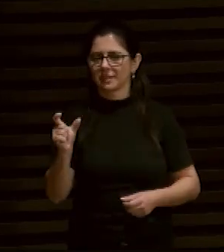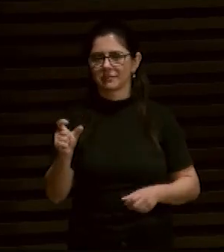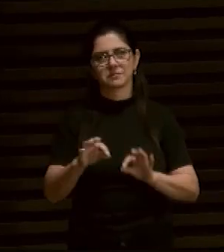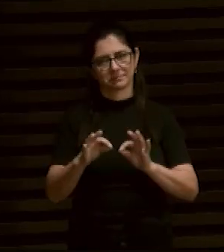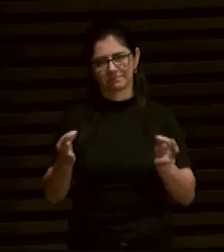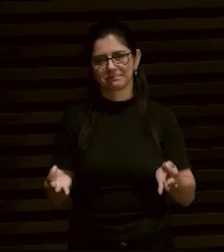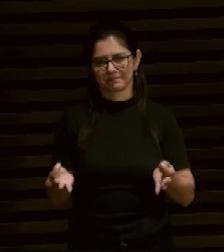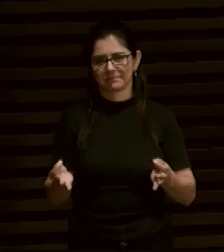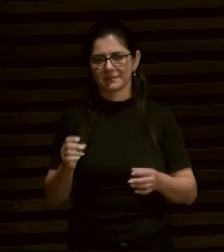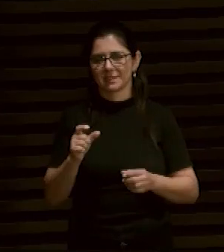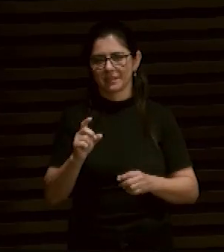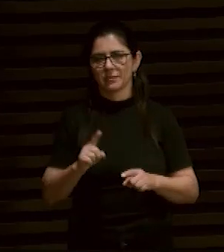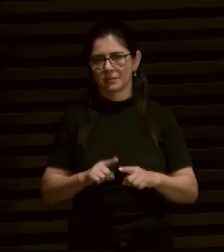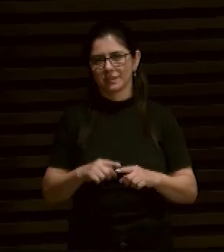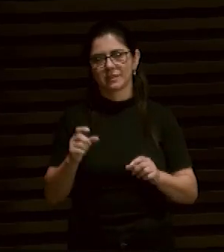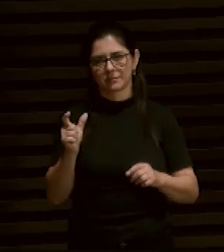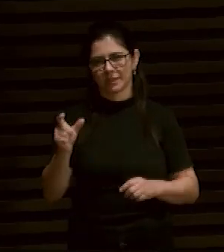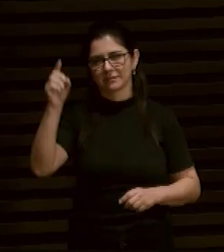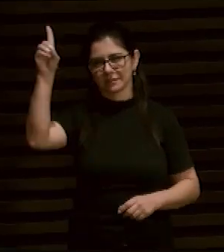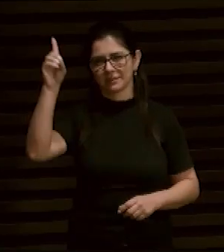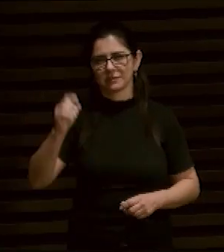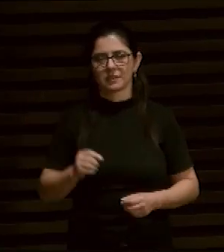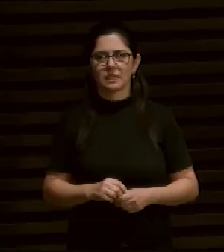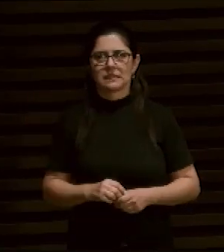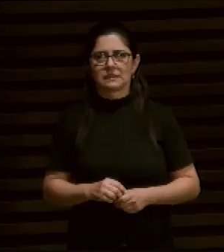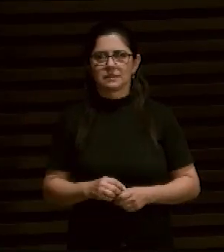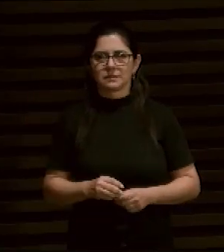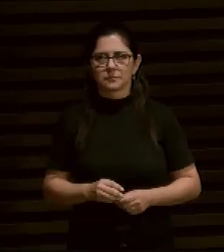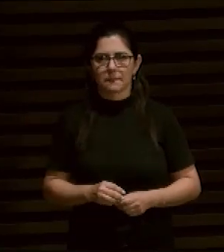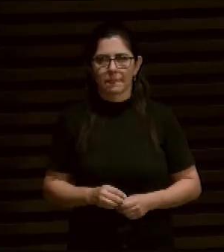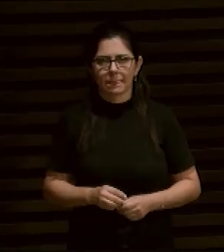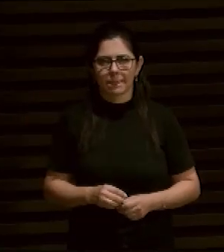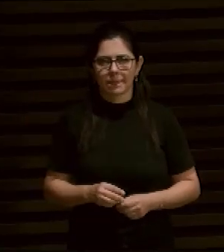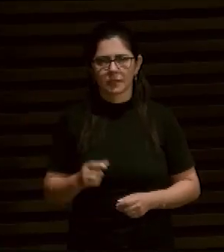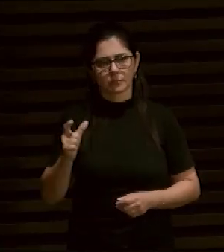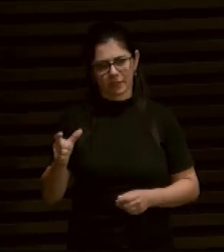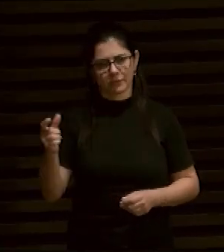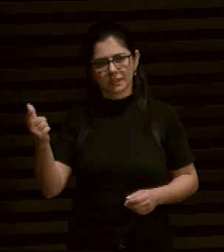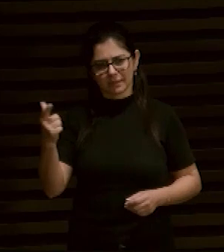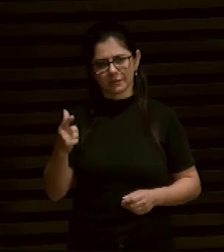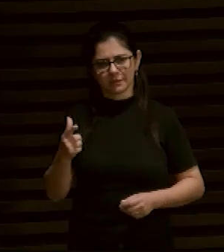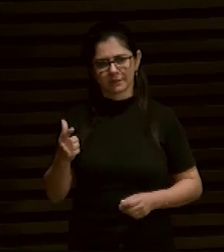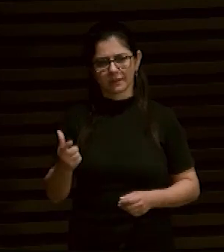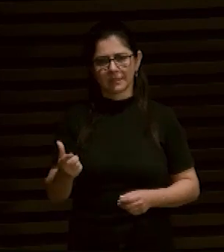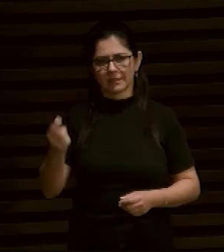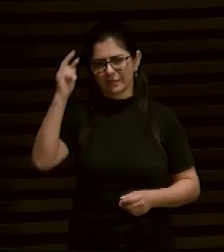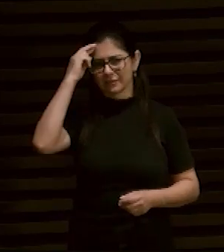de Deus. E eu sei que ela vai trazer o fruto que Ele quer que ela traga, para mim e para a sua vida, em nome de Jesus.